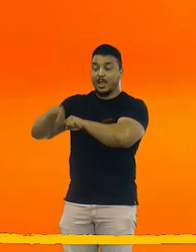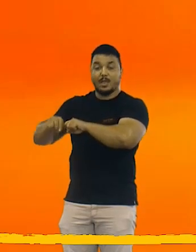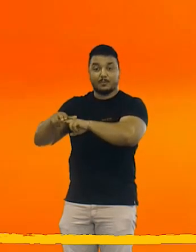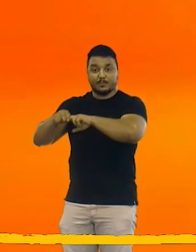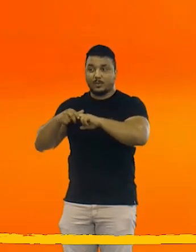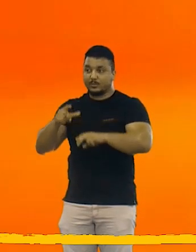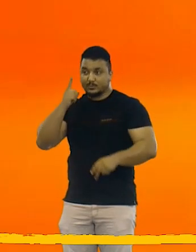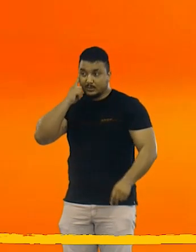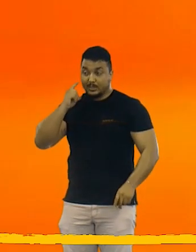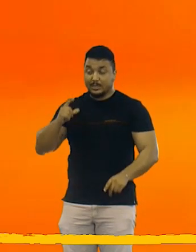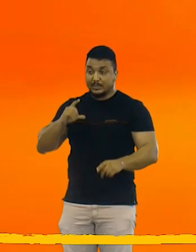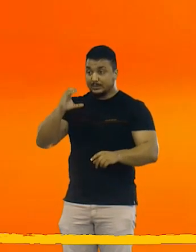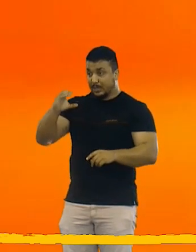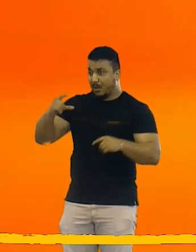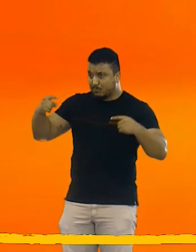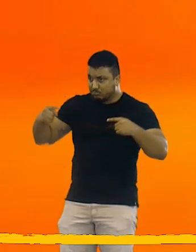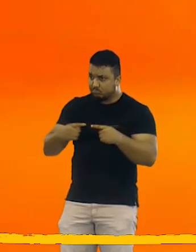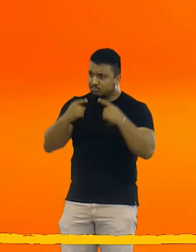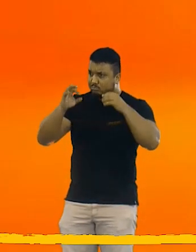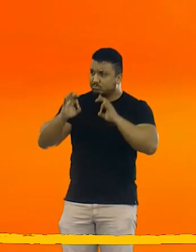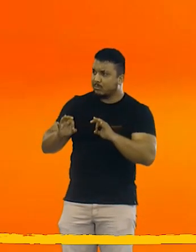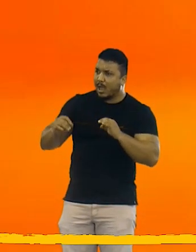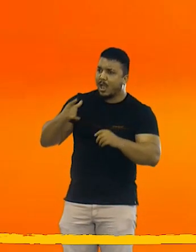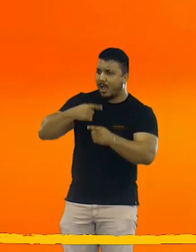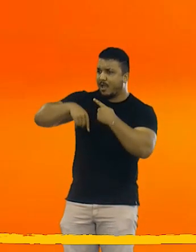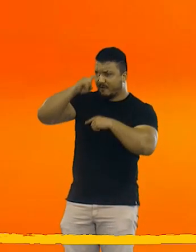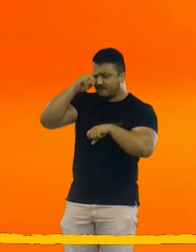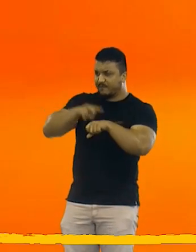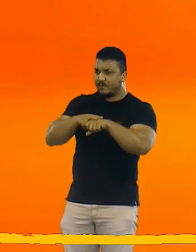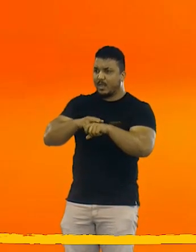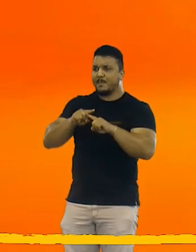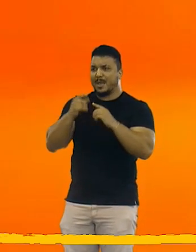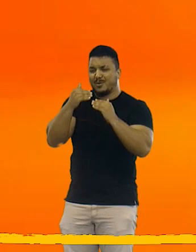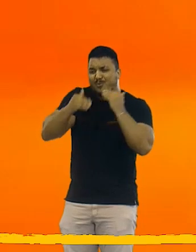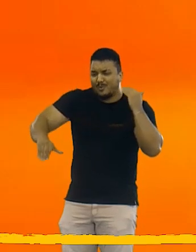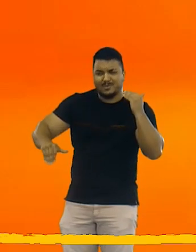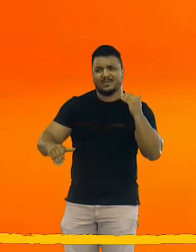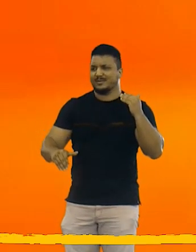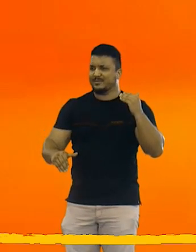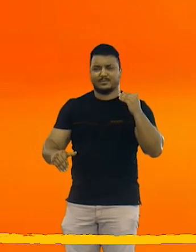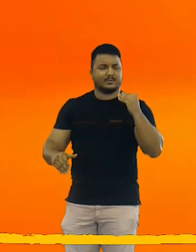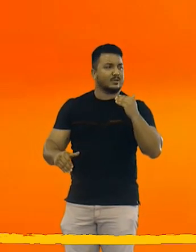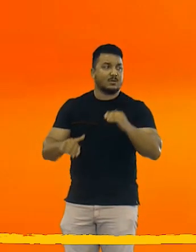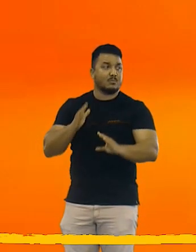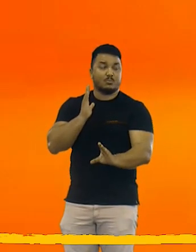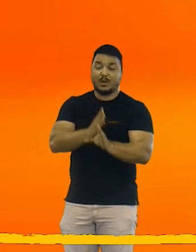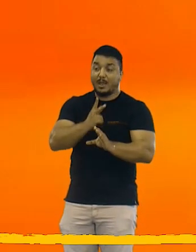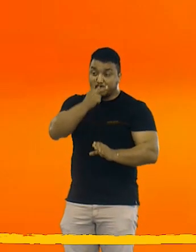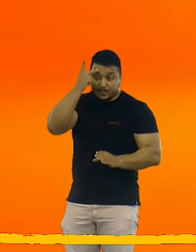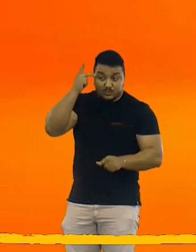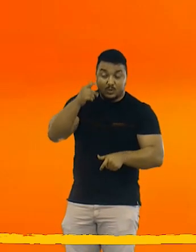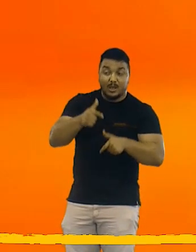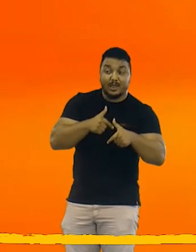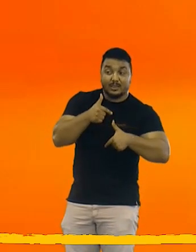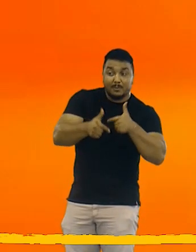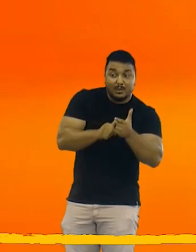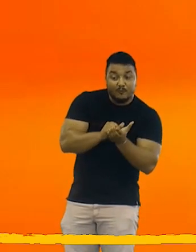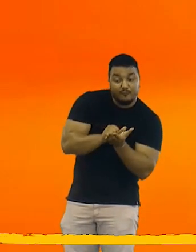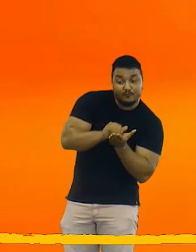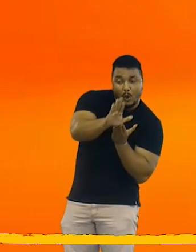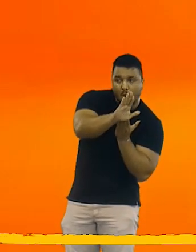consequência da Revolução Verde, mas não está de acordo com o texto da questão. O texto ele fala da expulsão do trabalhador do campo para a